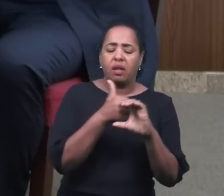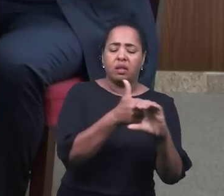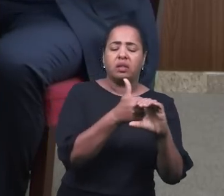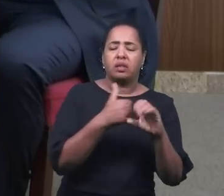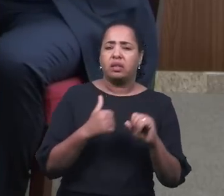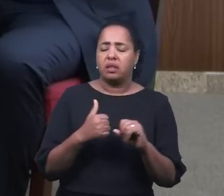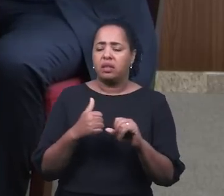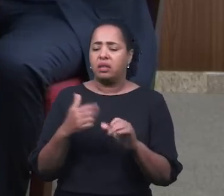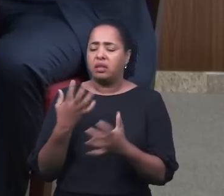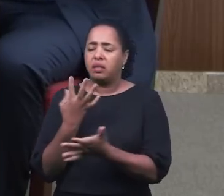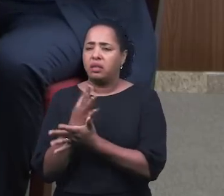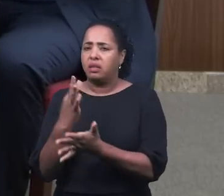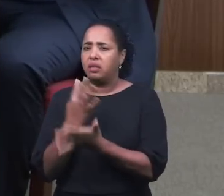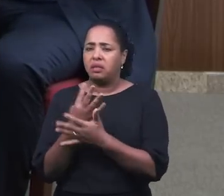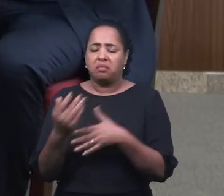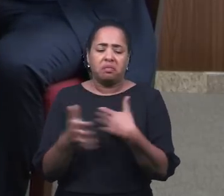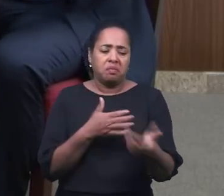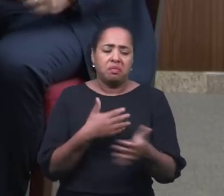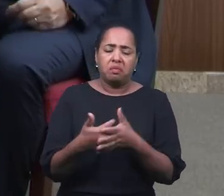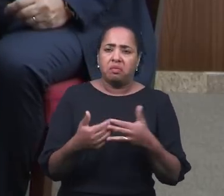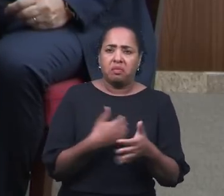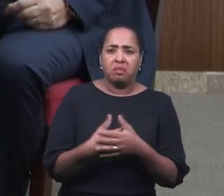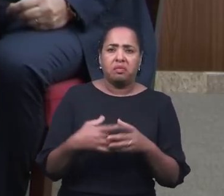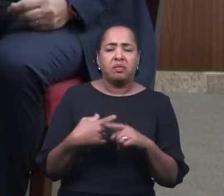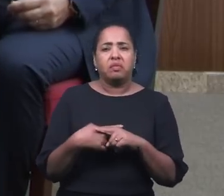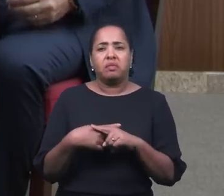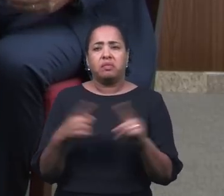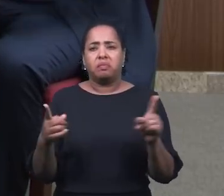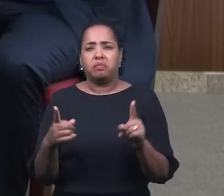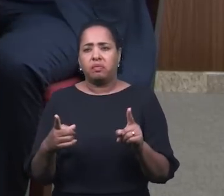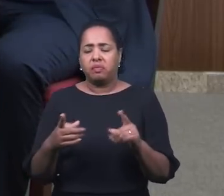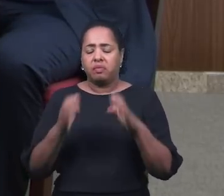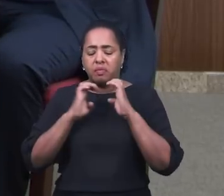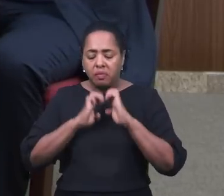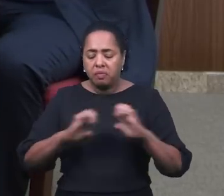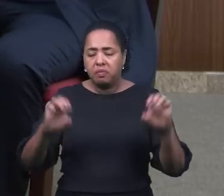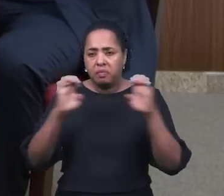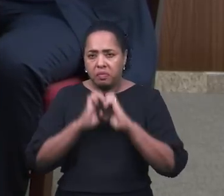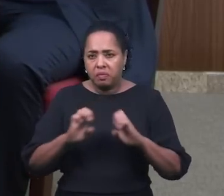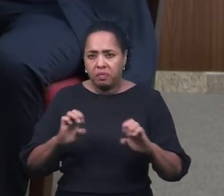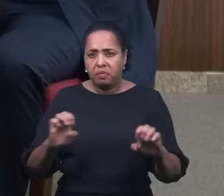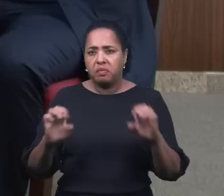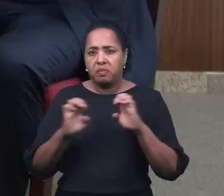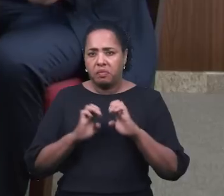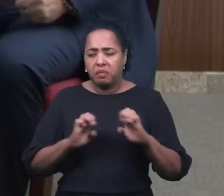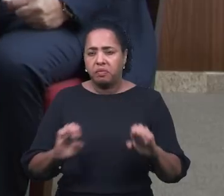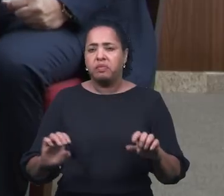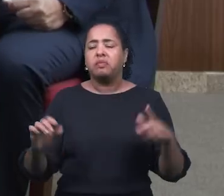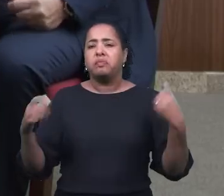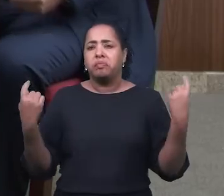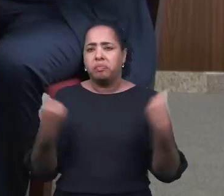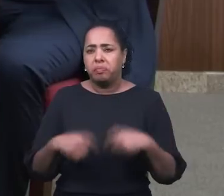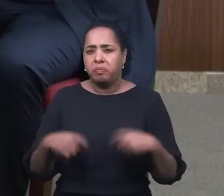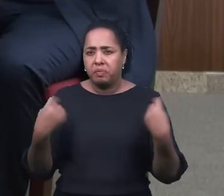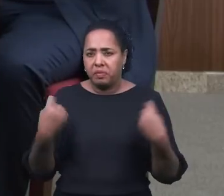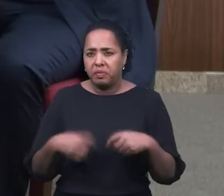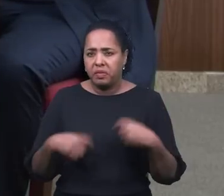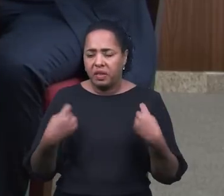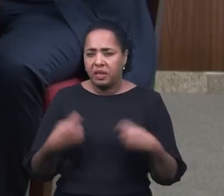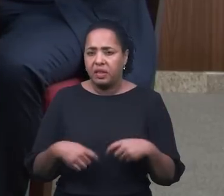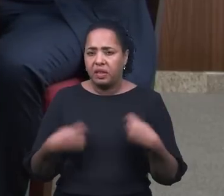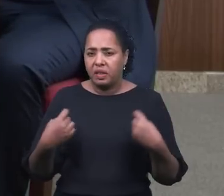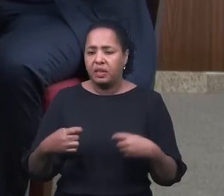cristianismo, teologia, seja lá o que for, mas o evangelho não está presente. O que